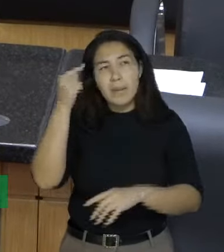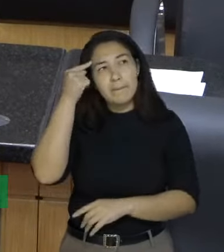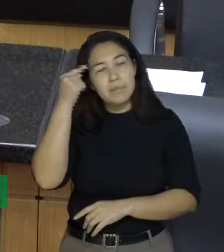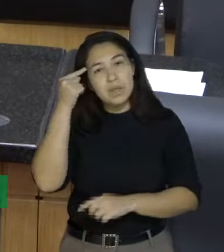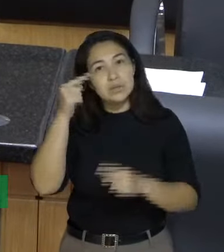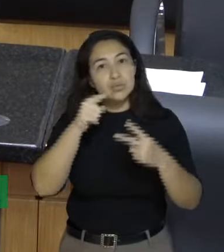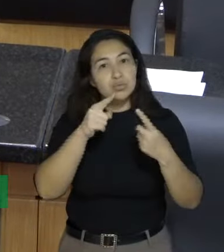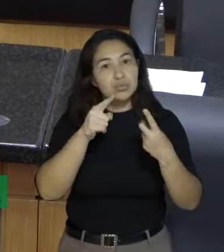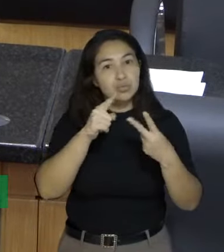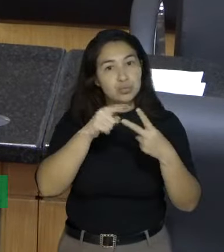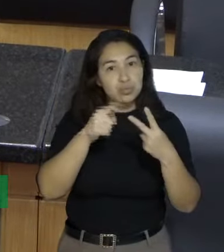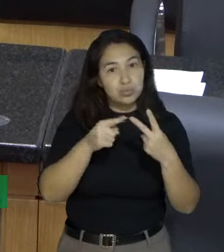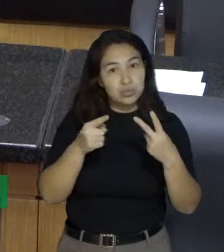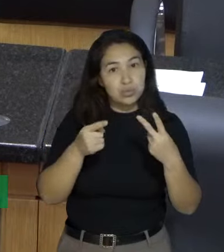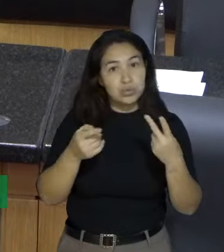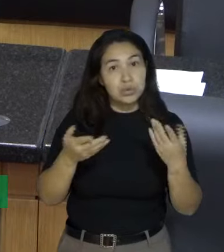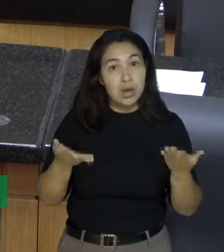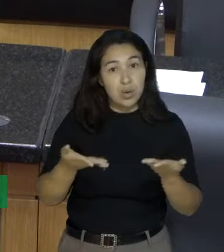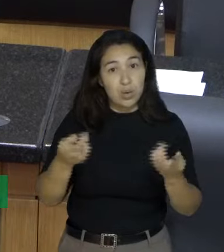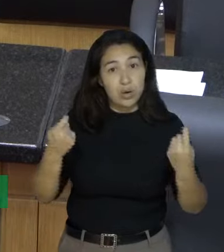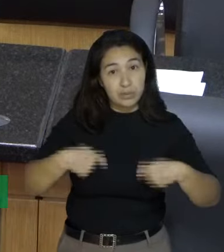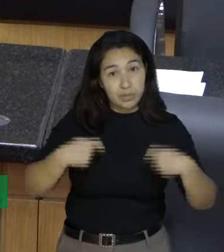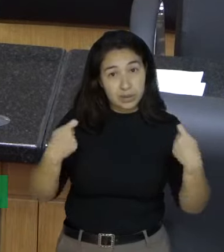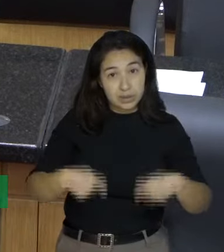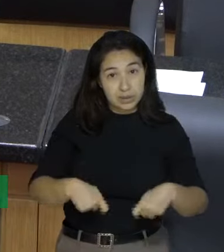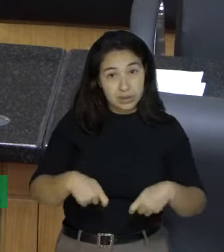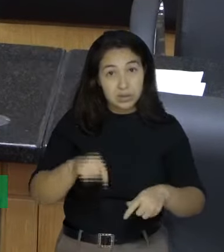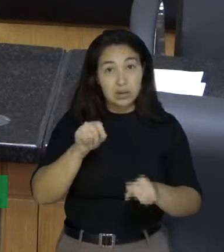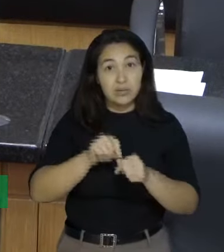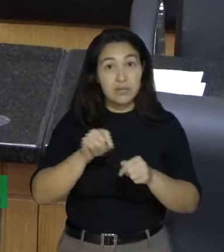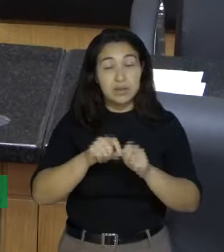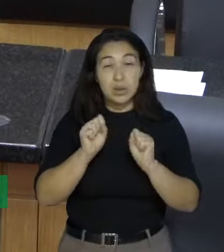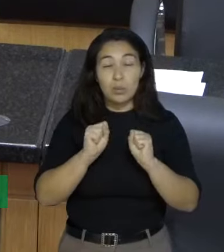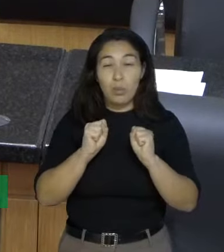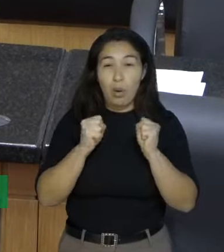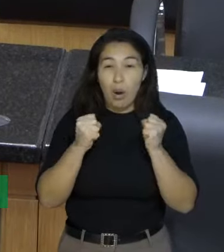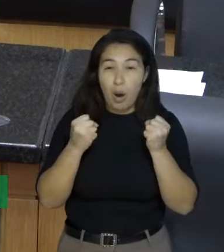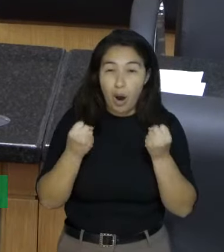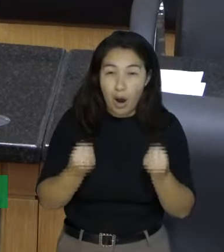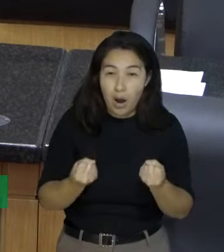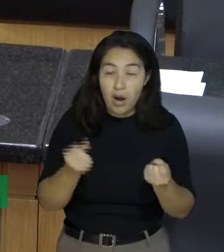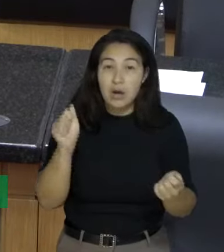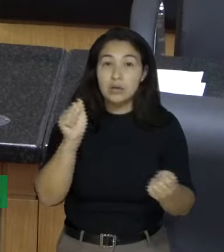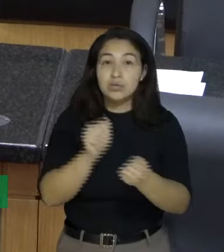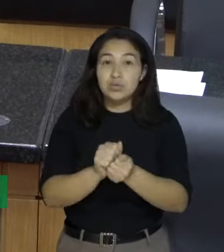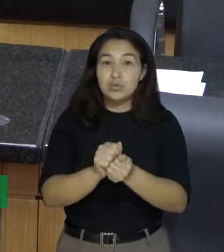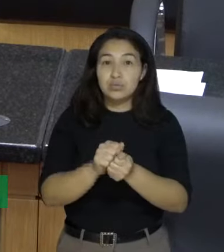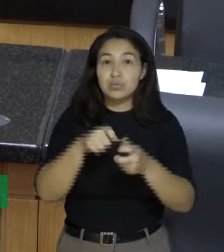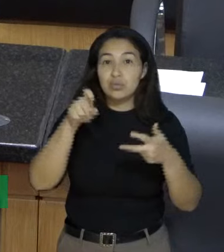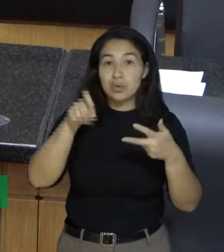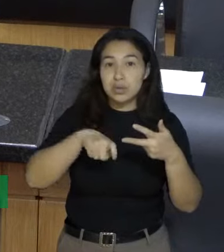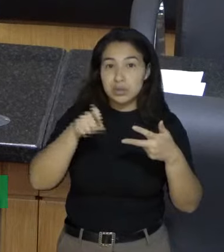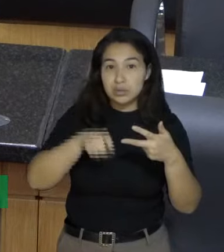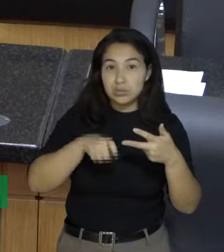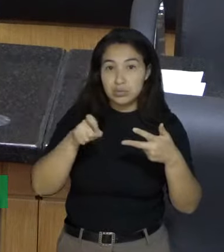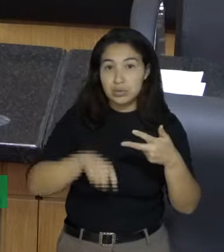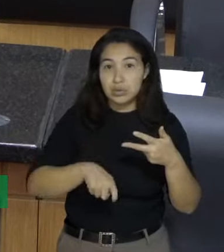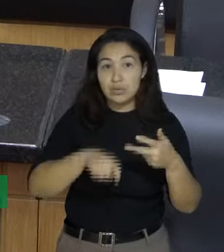Deputado nós temos que agora é fazer um esforço muito grande junto ao executivo para que não venha vetá-lo